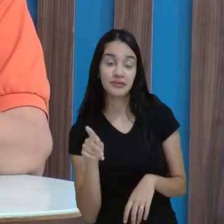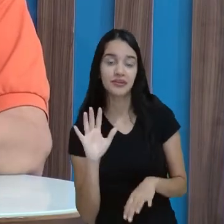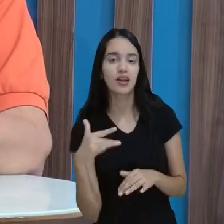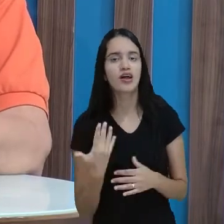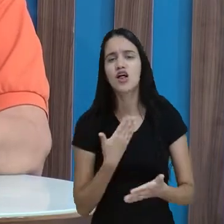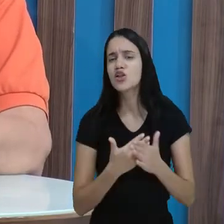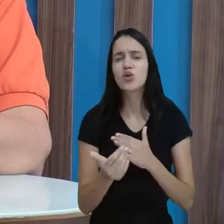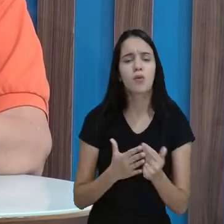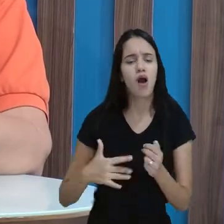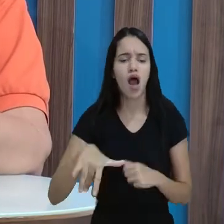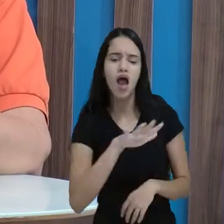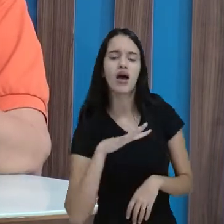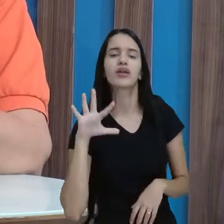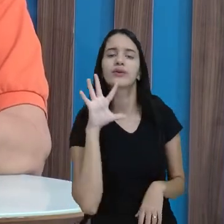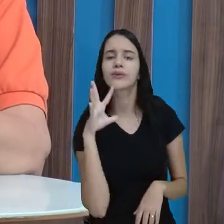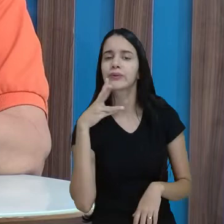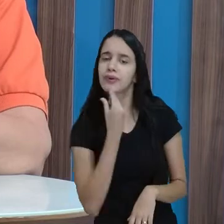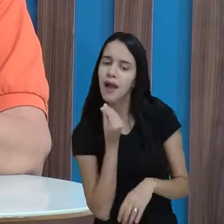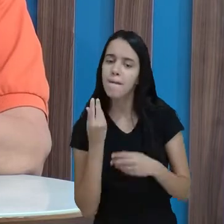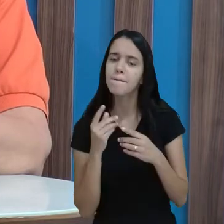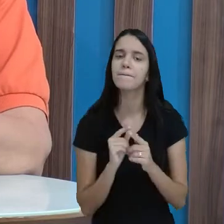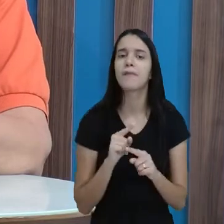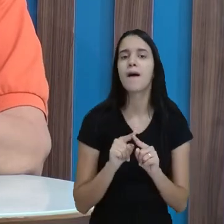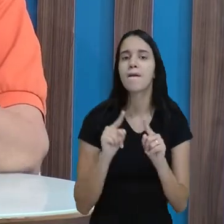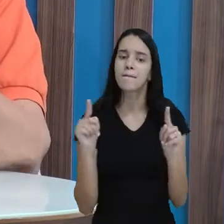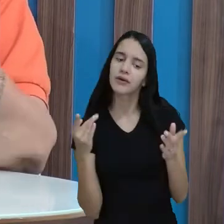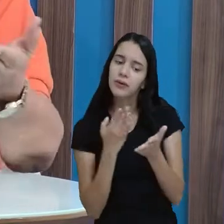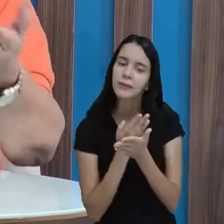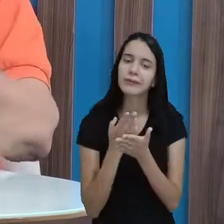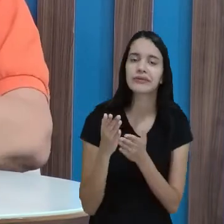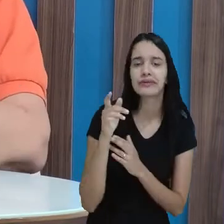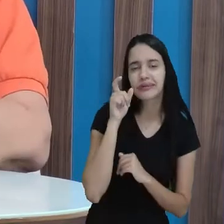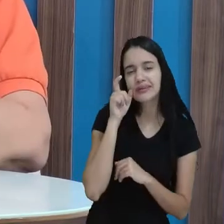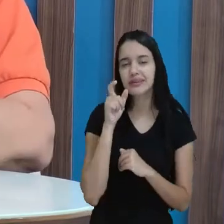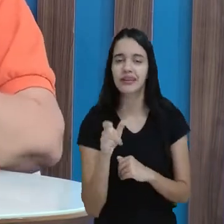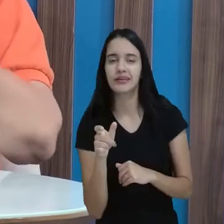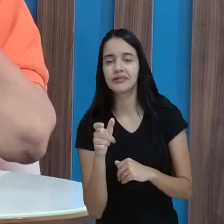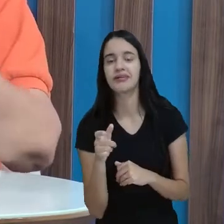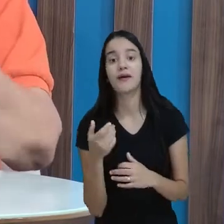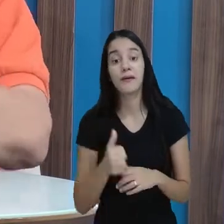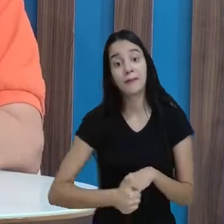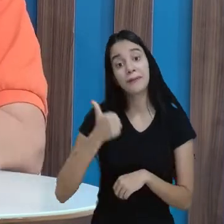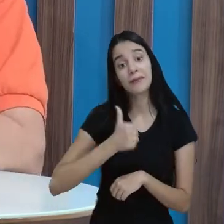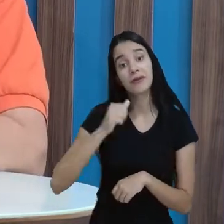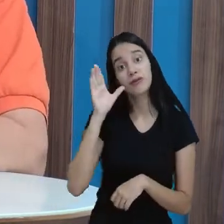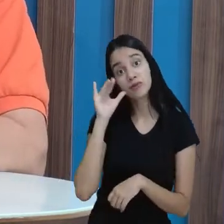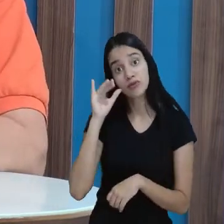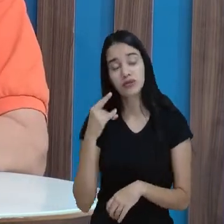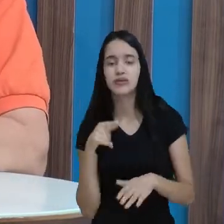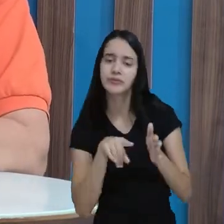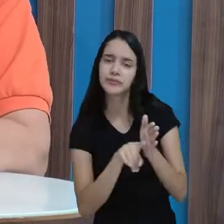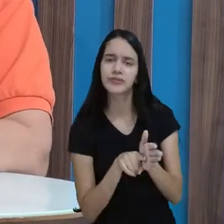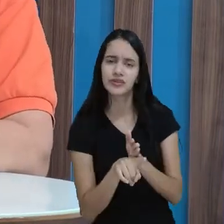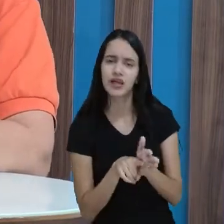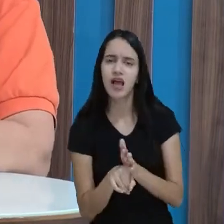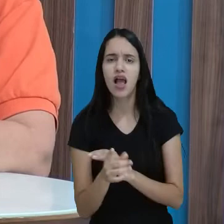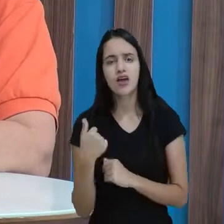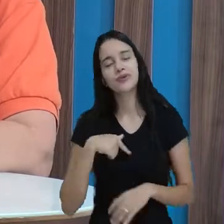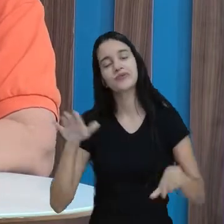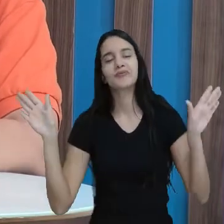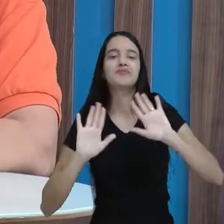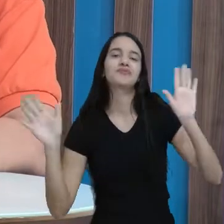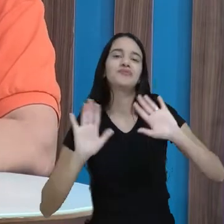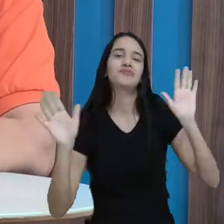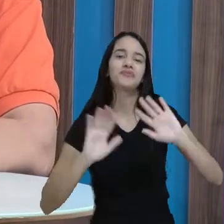importa qual é a área do conhecimento, mas já comece a se interessar de hoje, primeiro ficando curioso e depois indo em busca da pesquisa. Eu já estou me